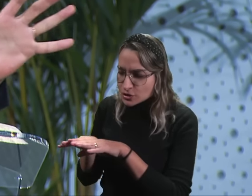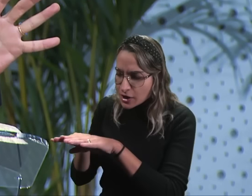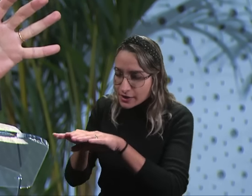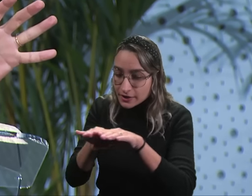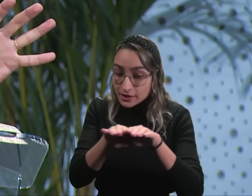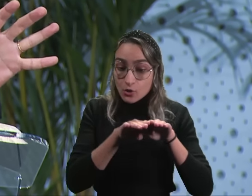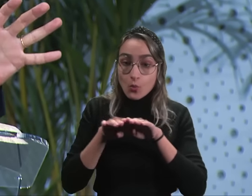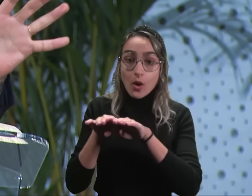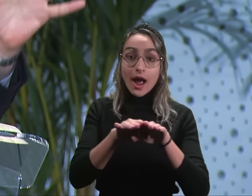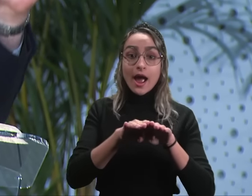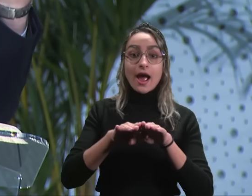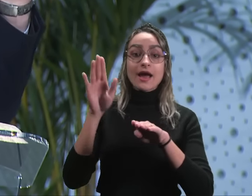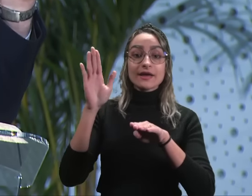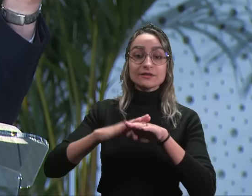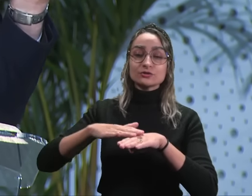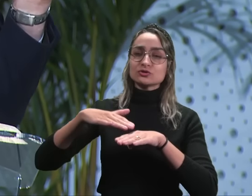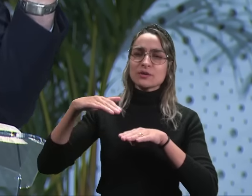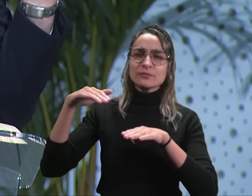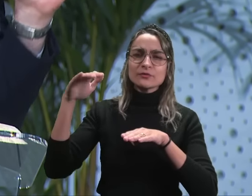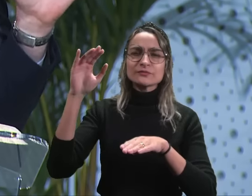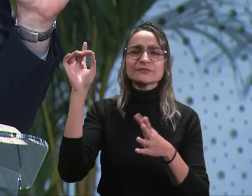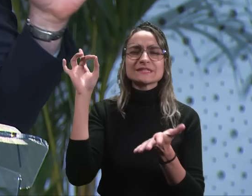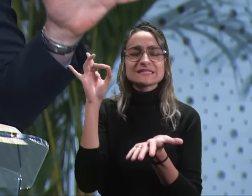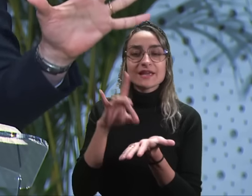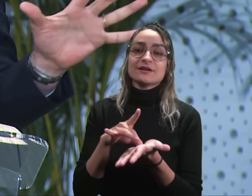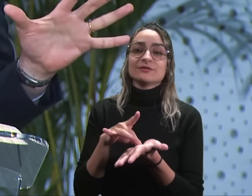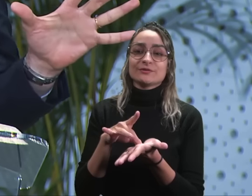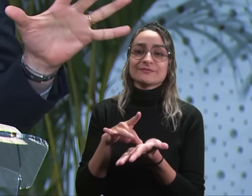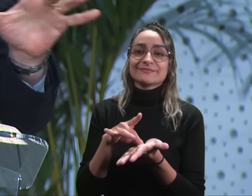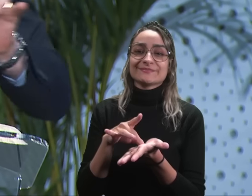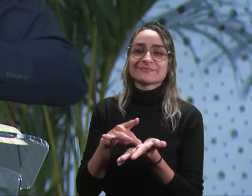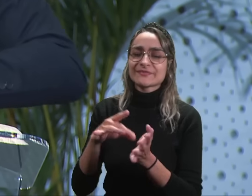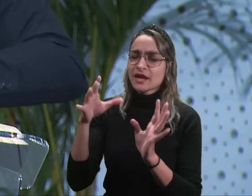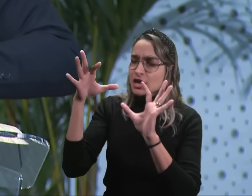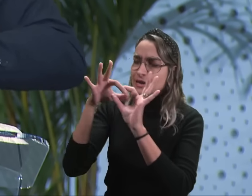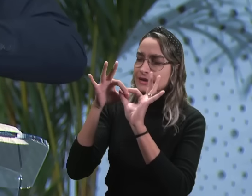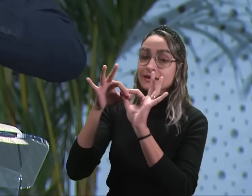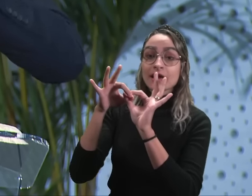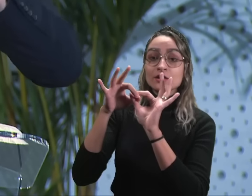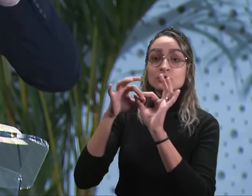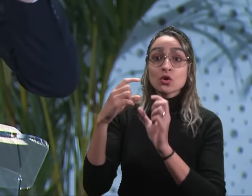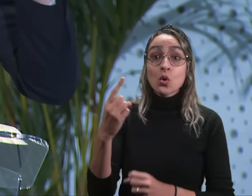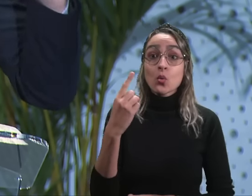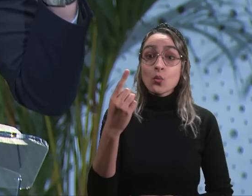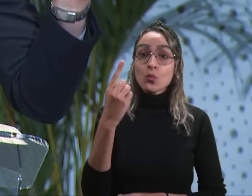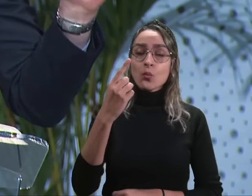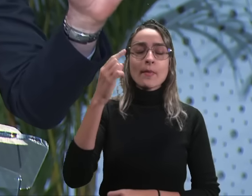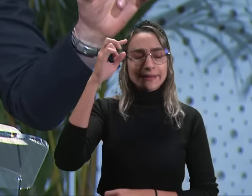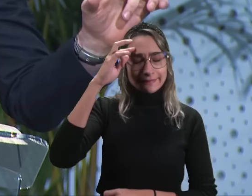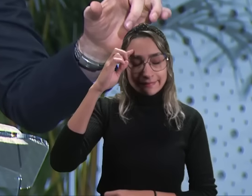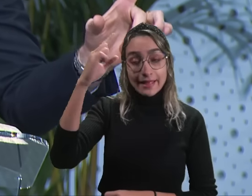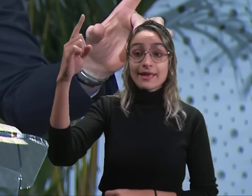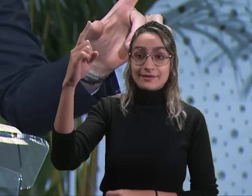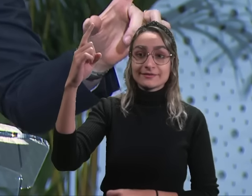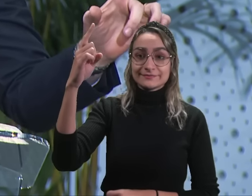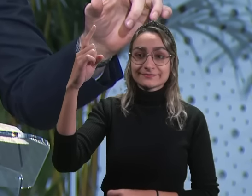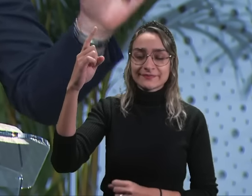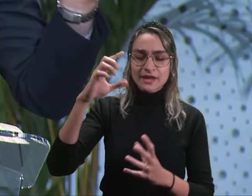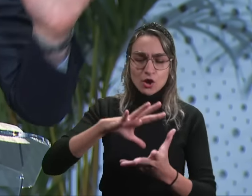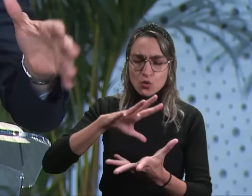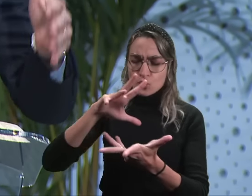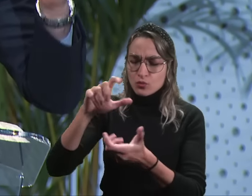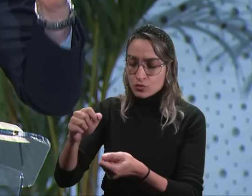história nos traz de forma praticamente simultânea em 12 partes do mundo